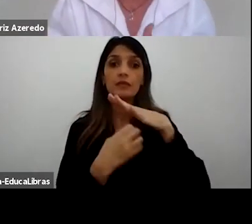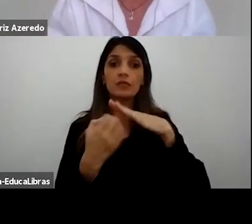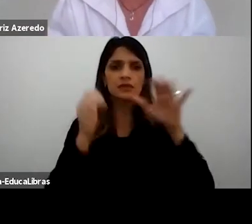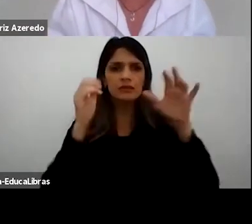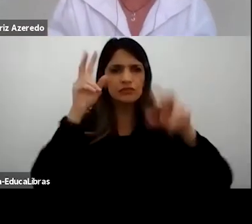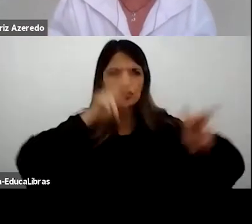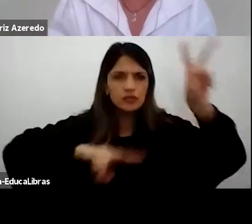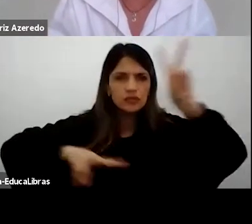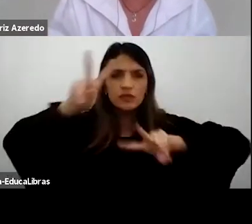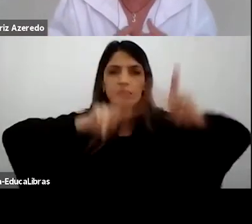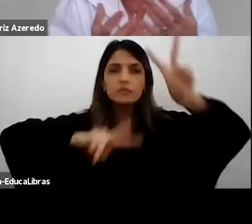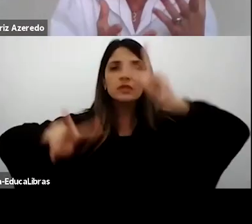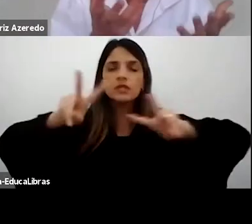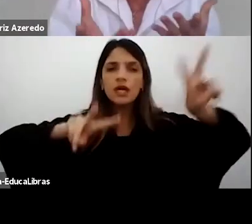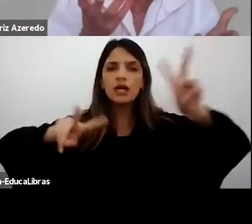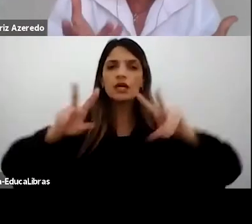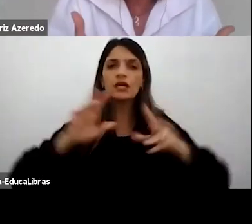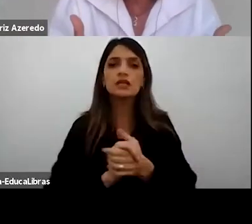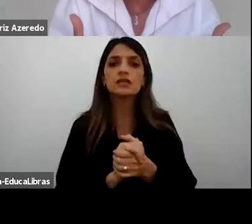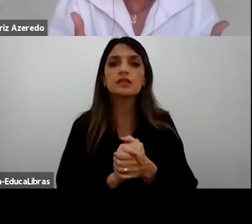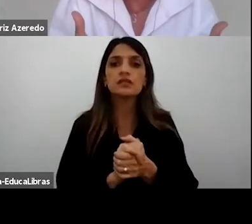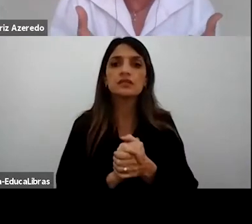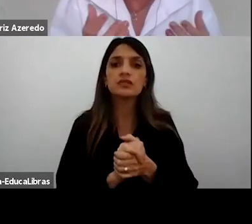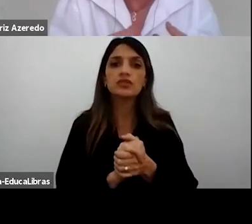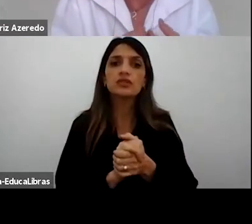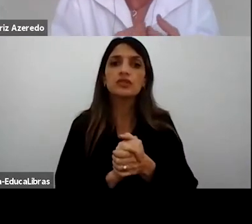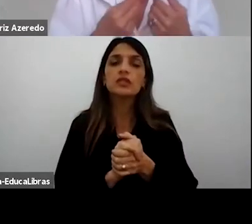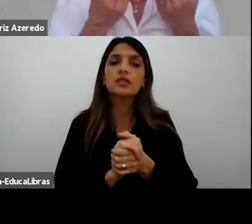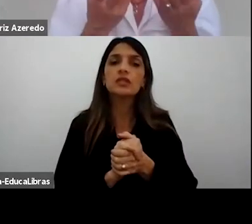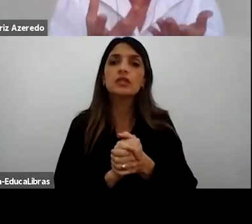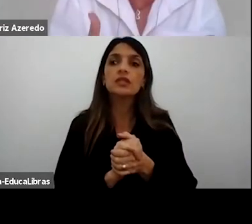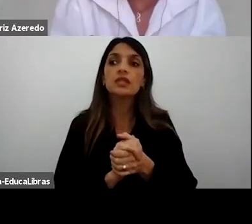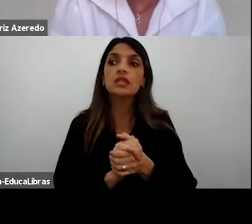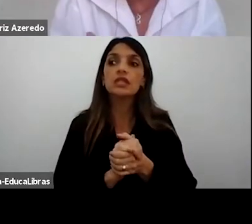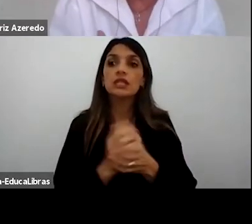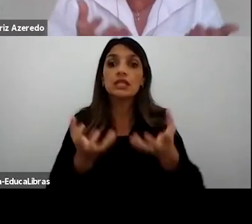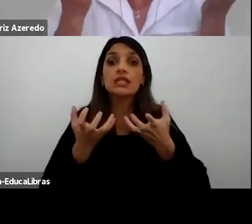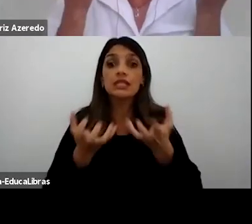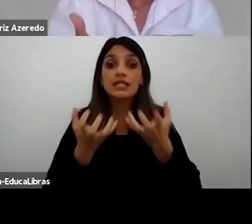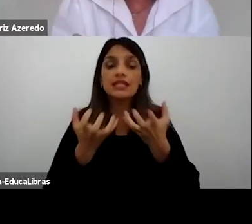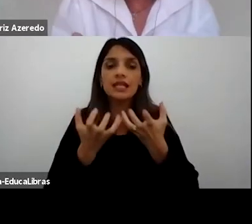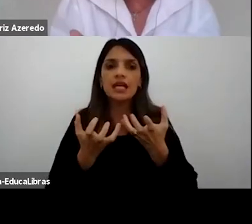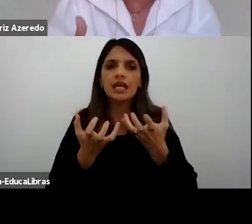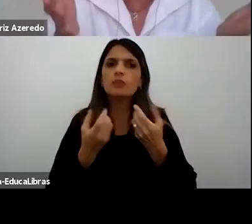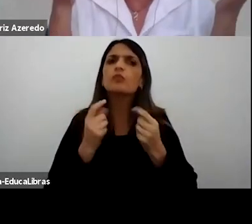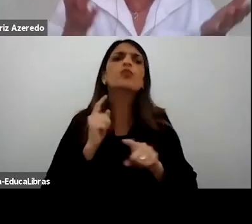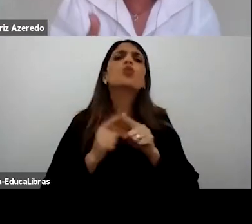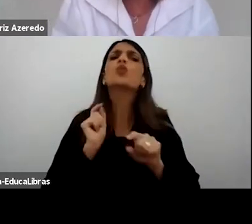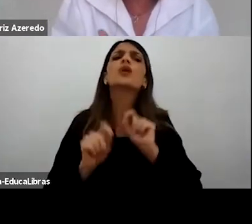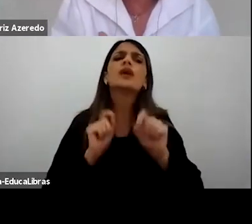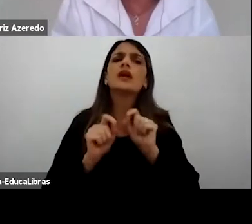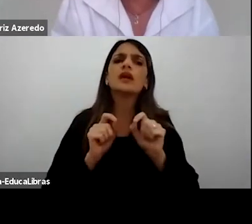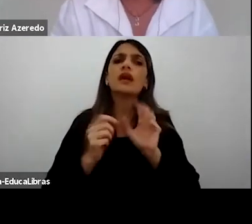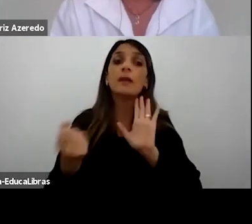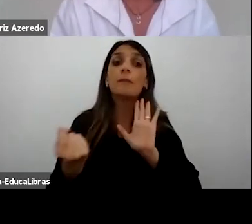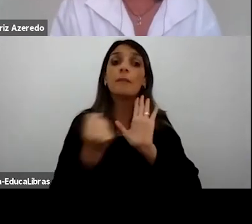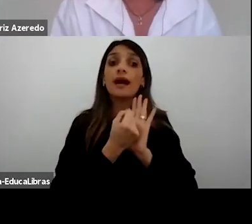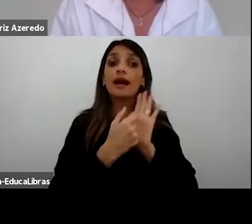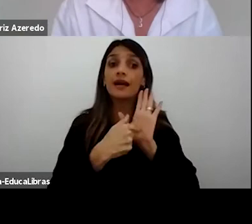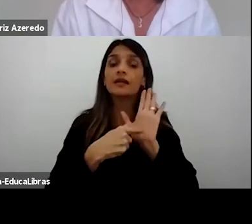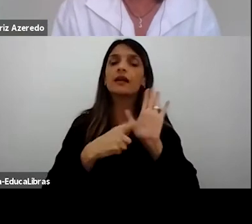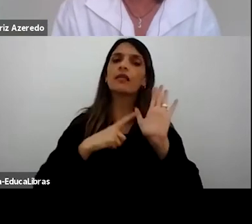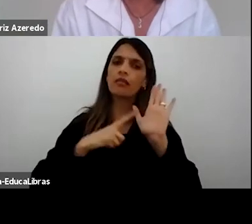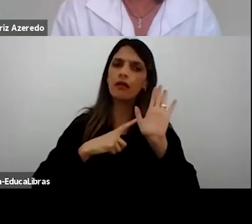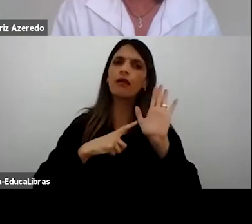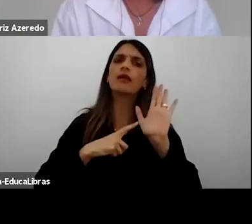visibilidade e de consideração desse ato. Né? Quer dizer, ao valorizar e citar a marca ali por dentro, né,